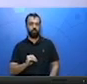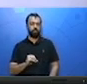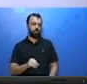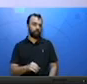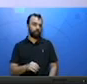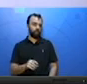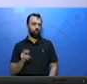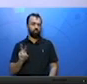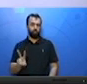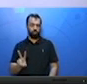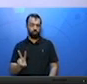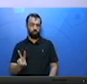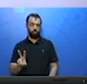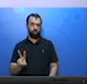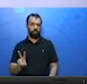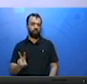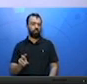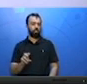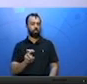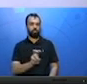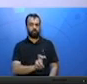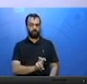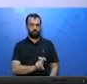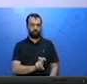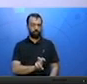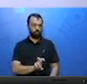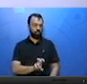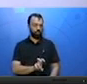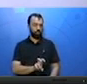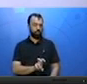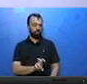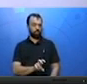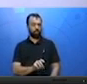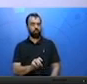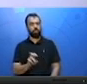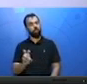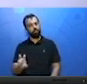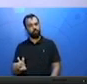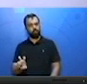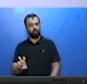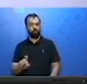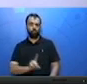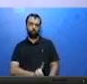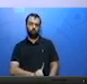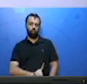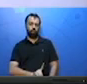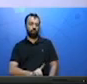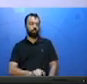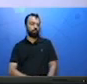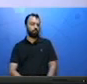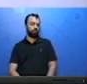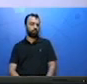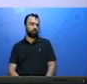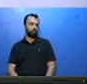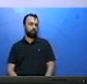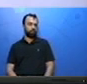10. Pego o 2 novamente. 10 dividido por 2 dá 5. Tá? Como o 5 é